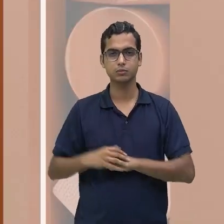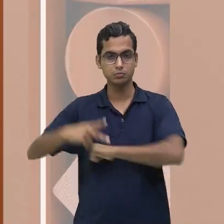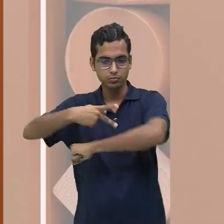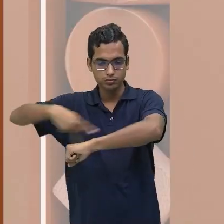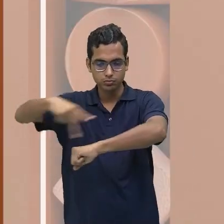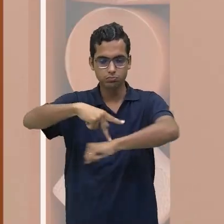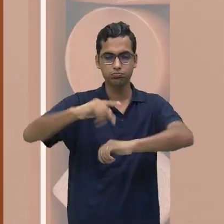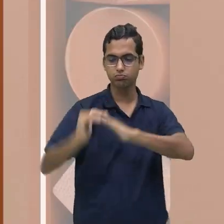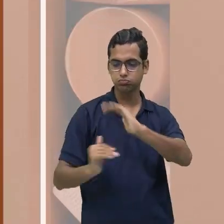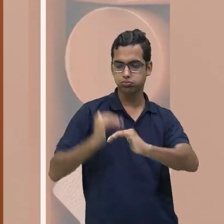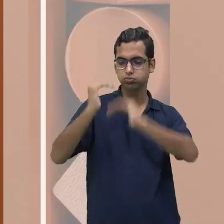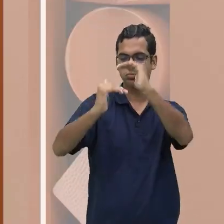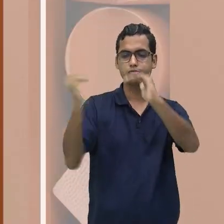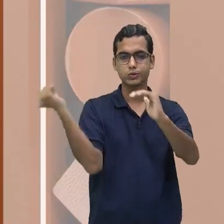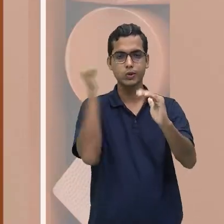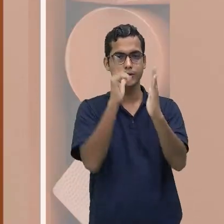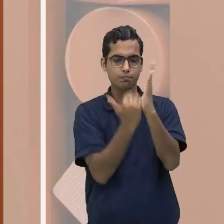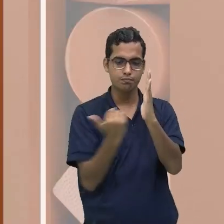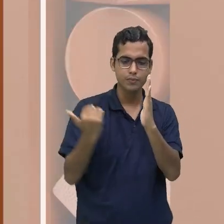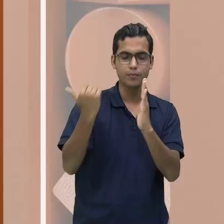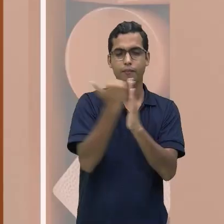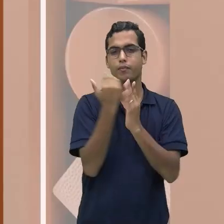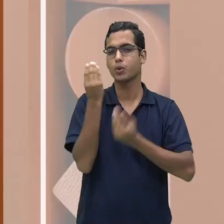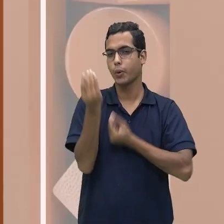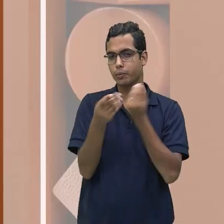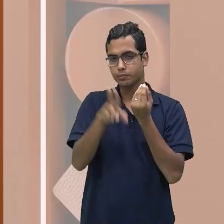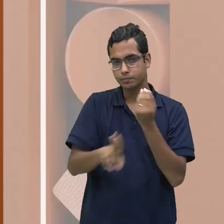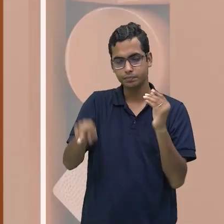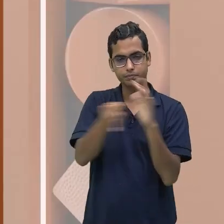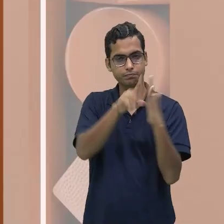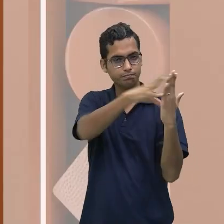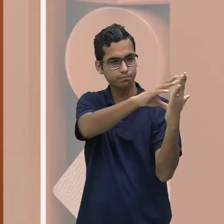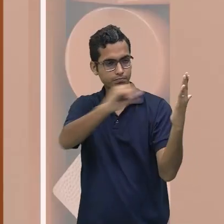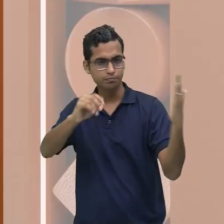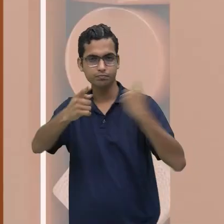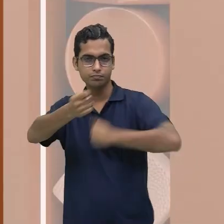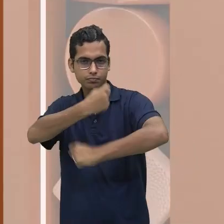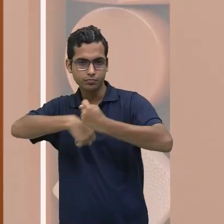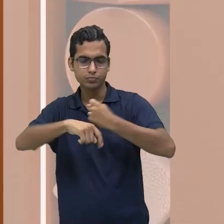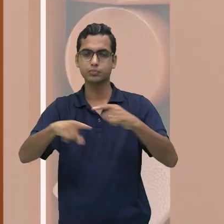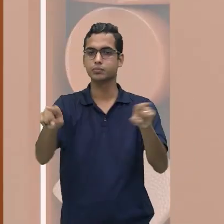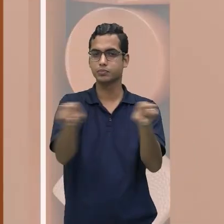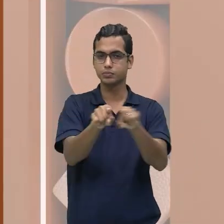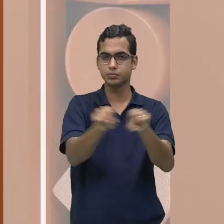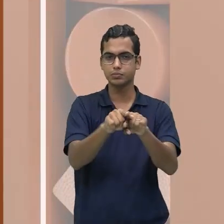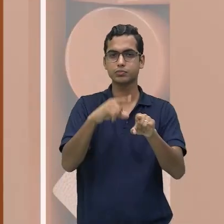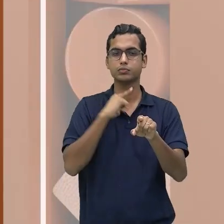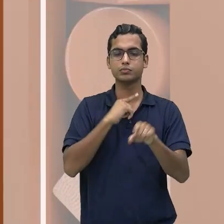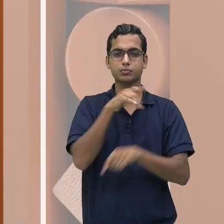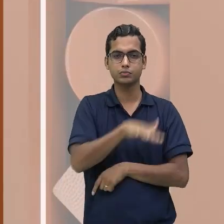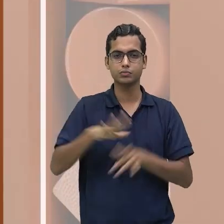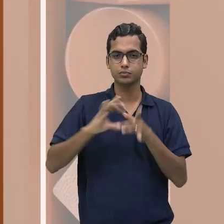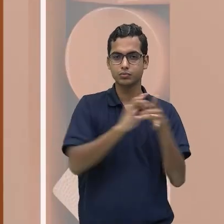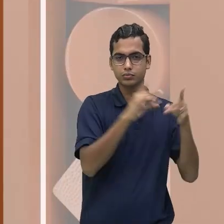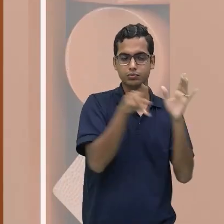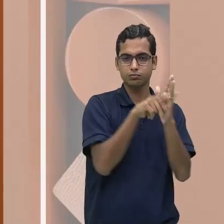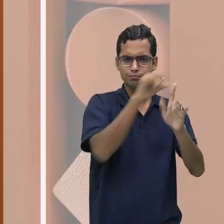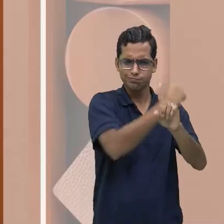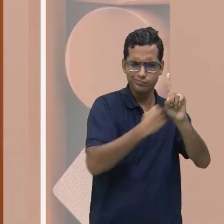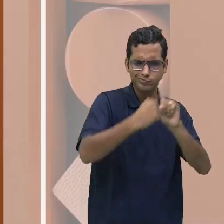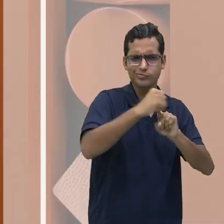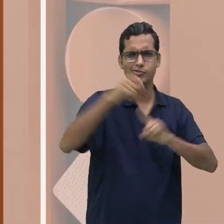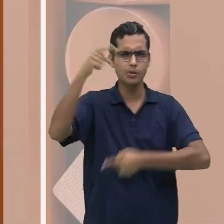se desenvolverem cada vez mais através, né, desse modelo, tanto na parte econômica quanto na parte